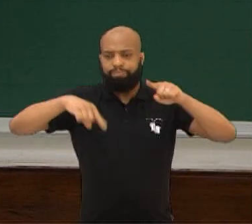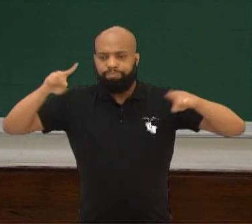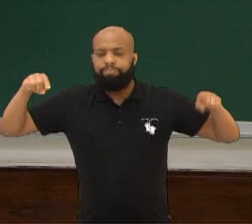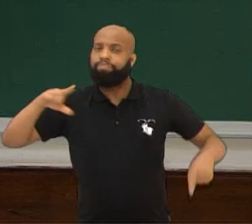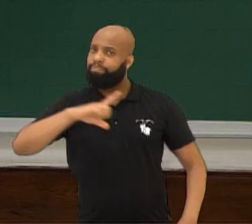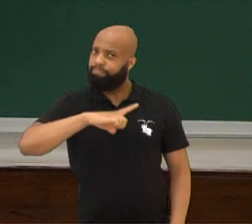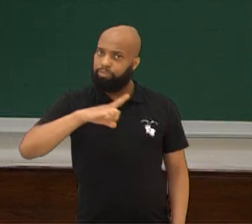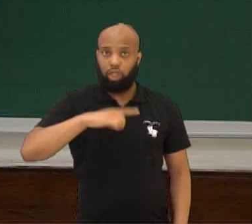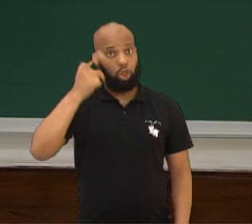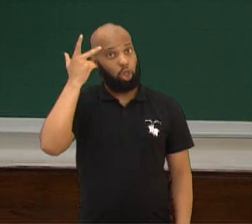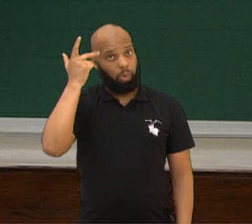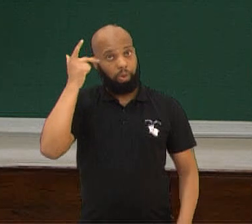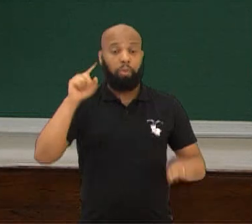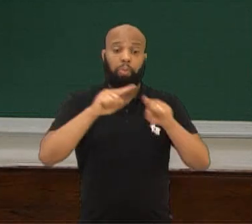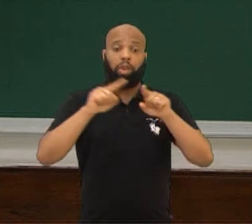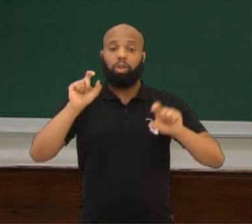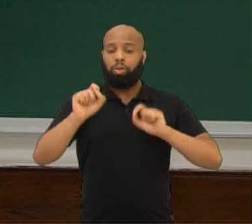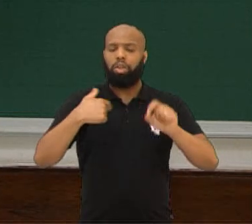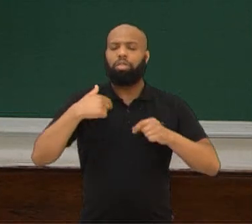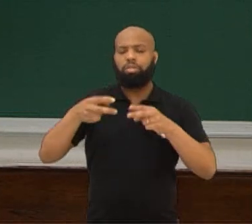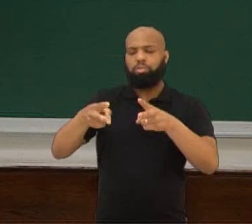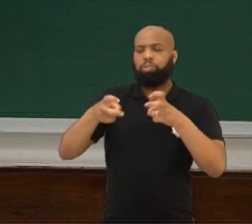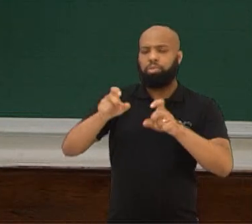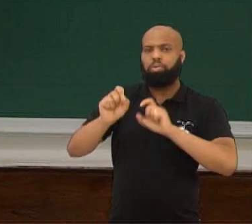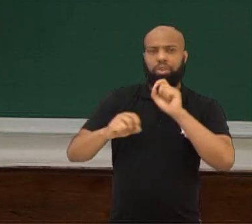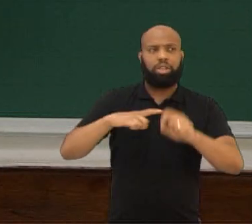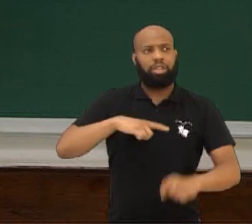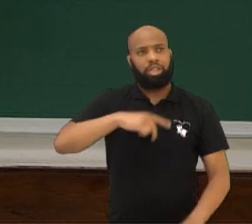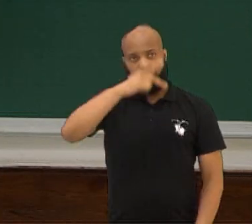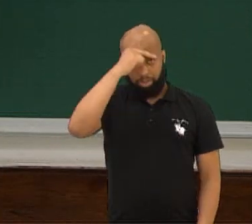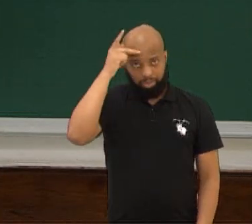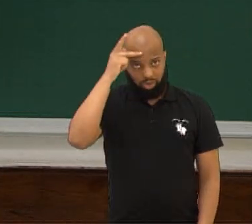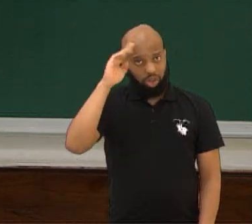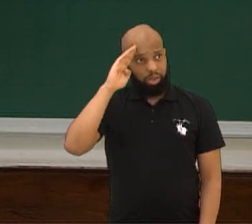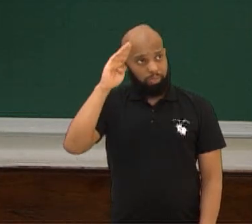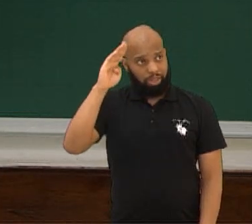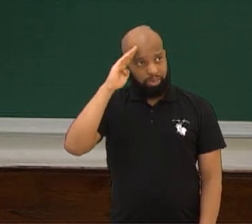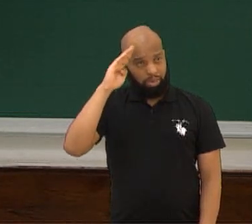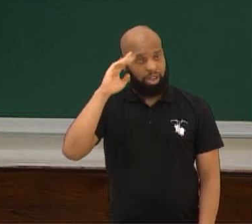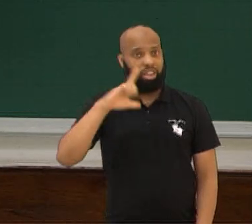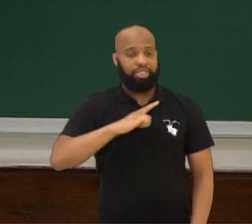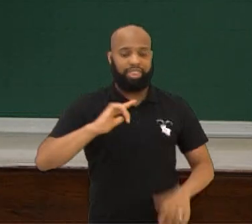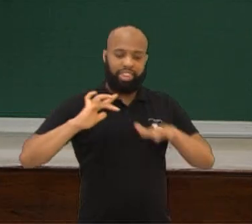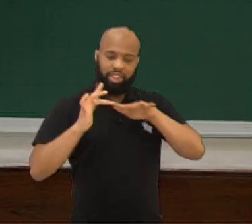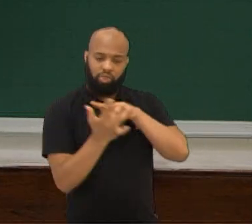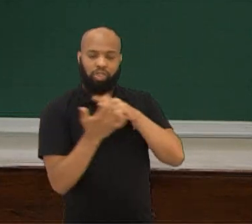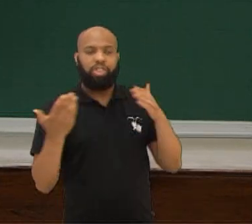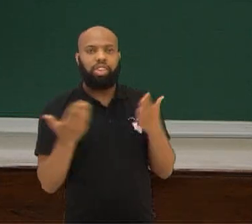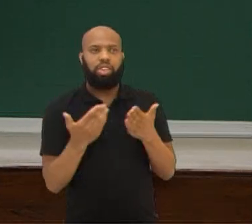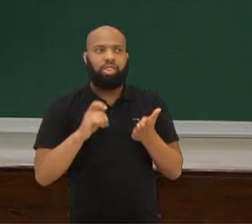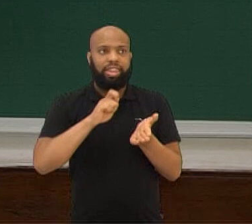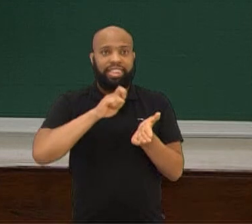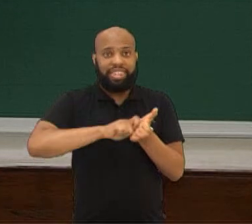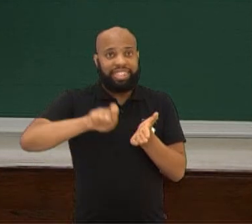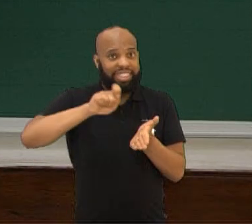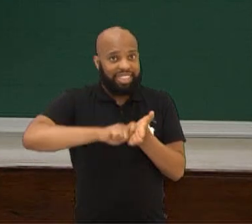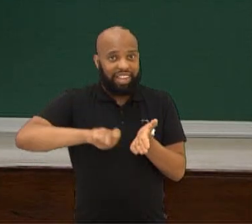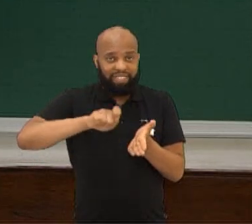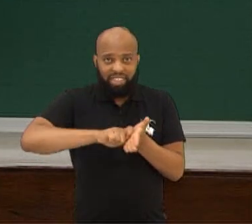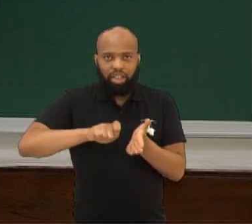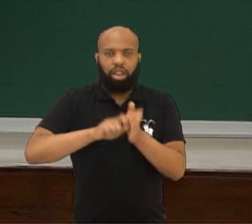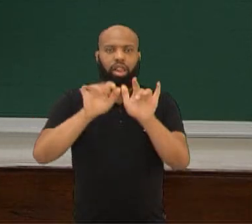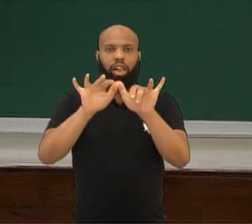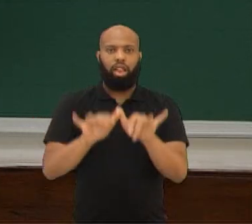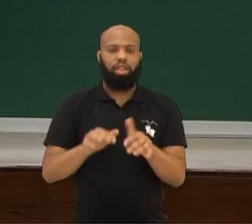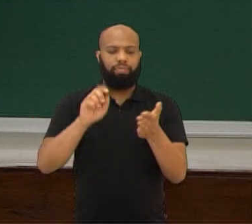jeitos diferentes de falar. Mas eu tenho percebido que muitas pessoas, principalmente nas redes sociais, estão escrevendo, e quando